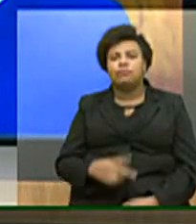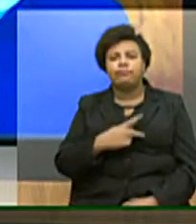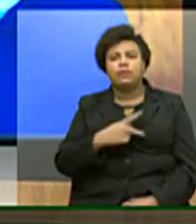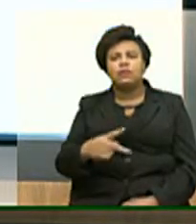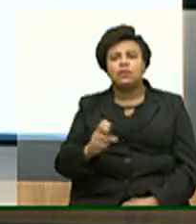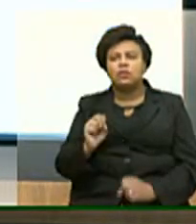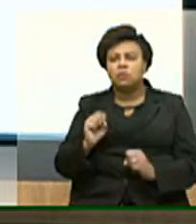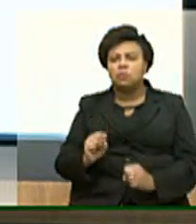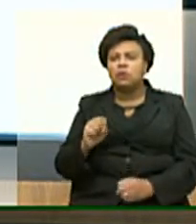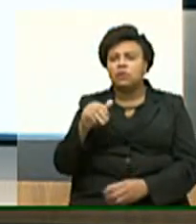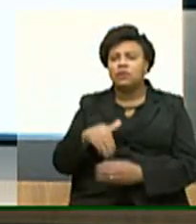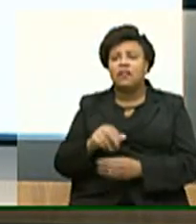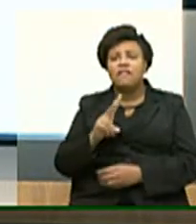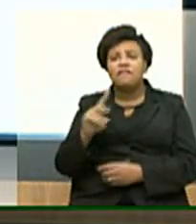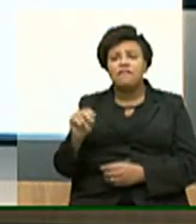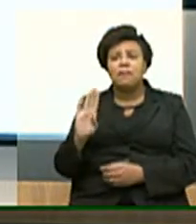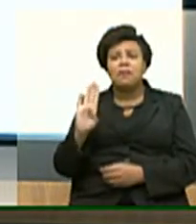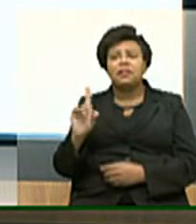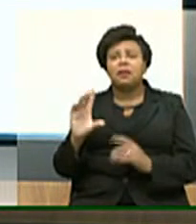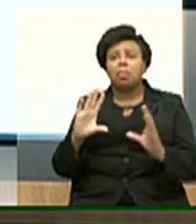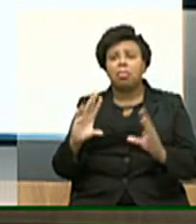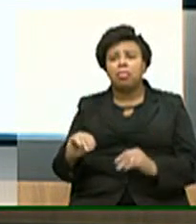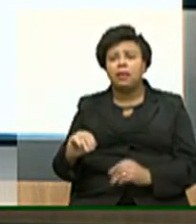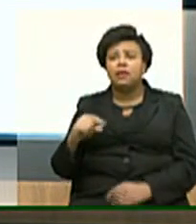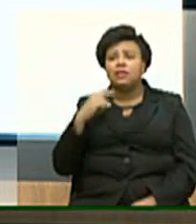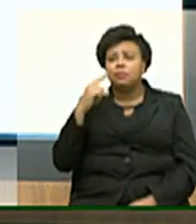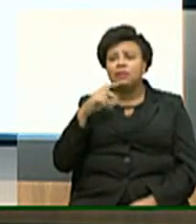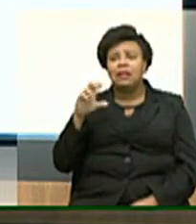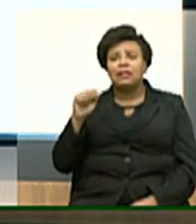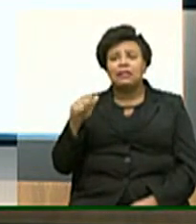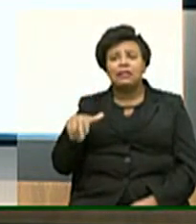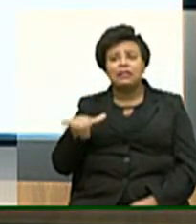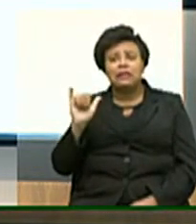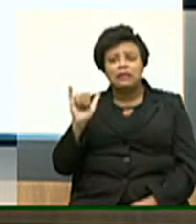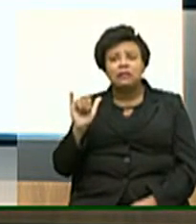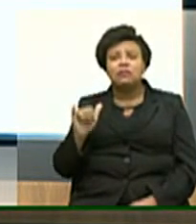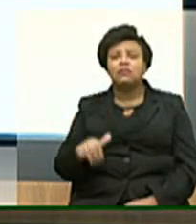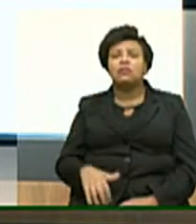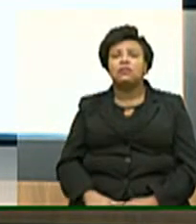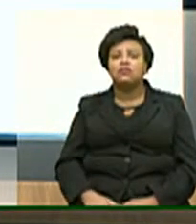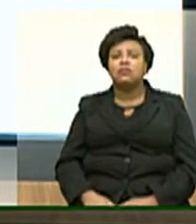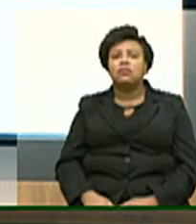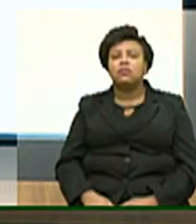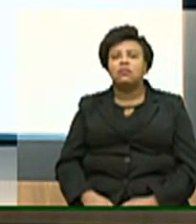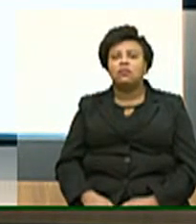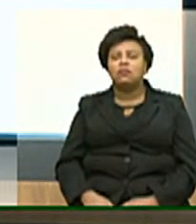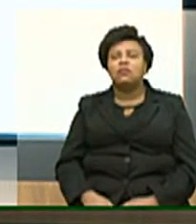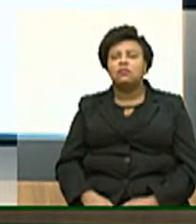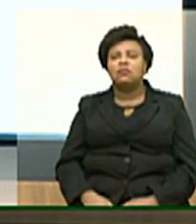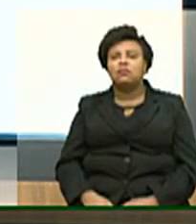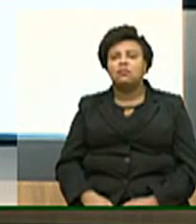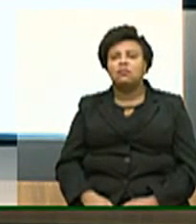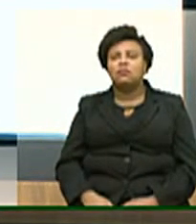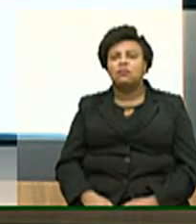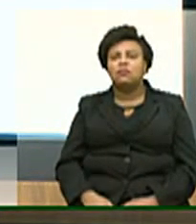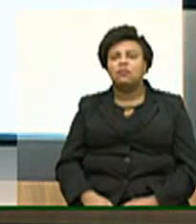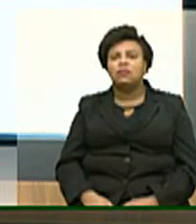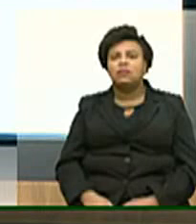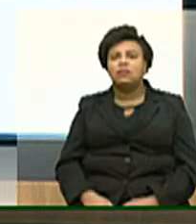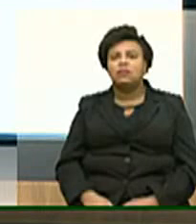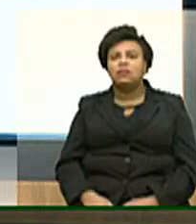Presidente, posso votar que vai acabar minha bateria? Deputada Anny Ortiz, favorável. Deputada Anny Ortiz, ok, favorável.